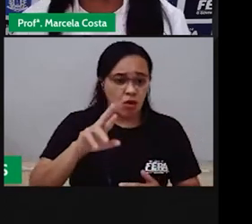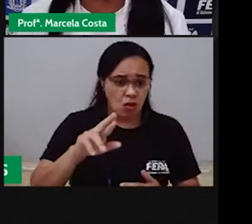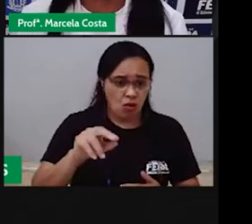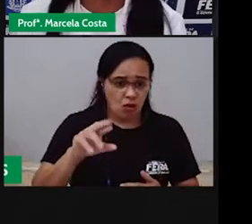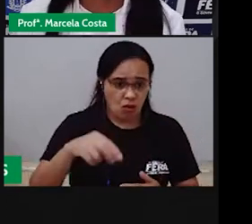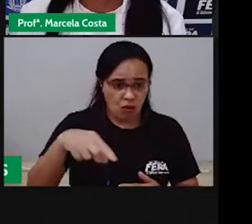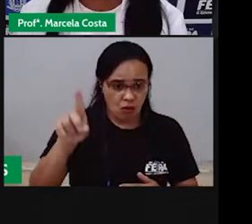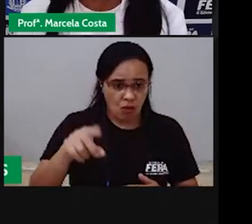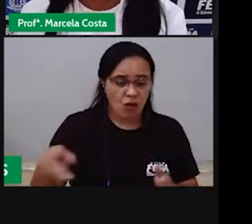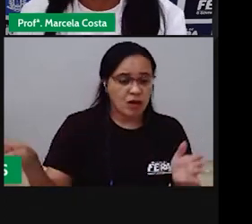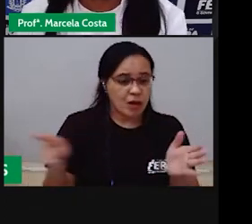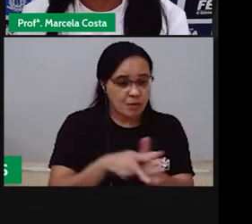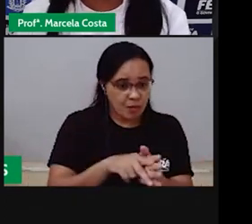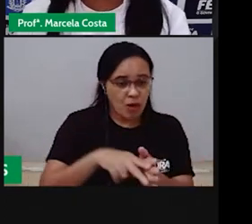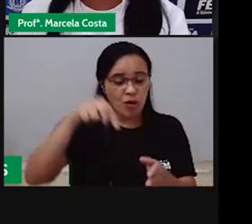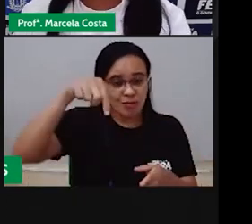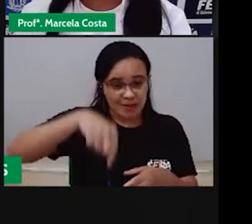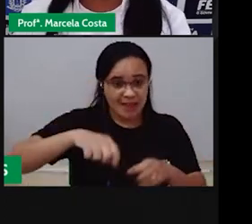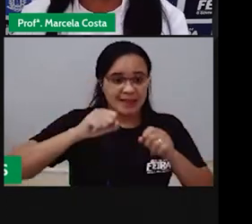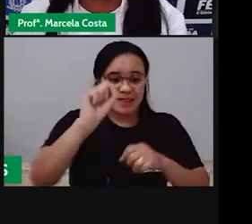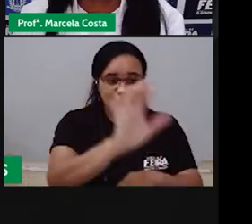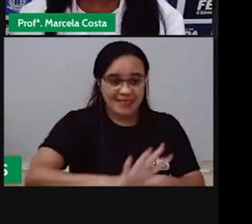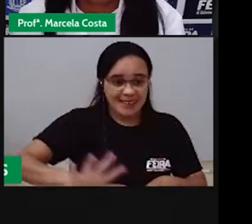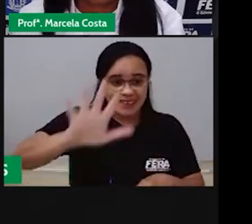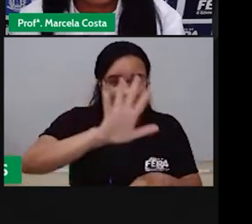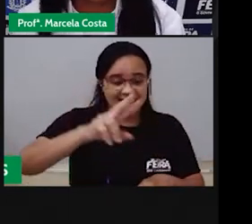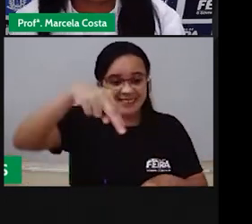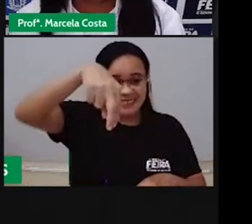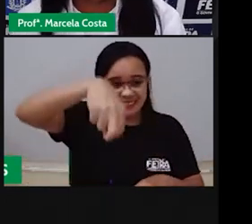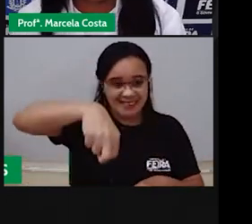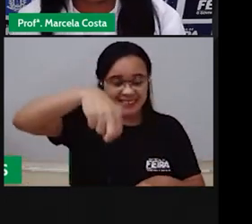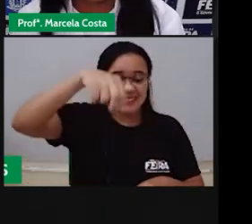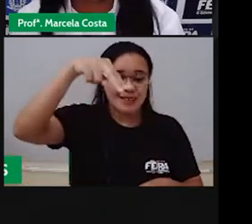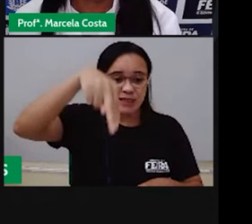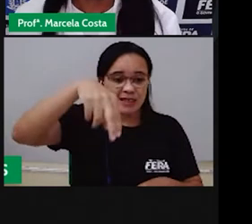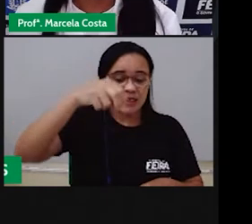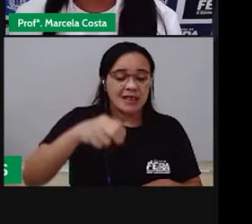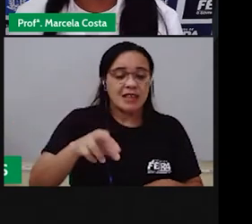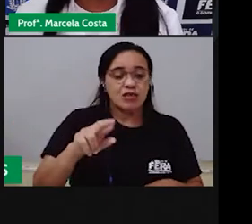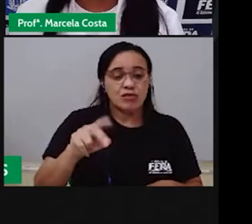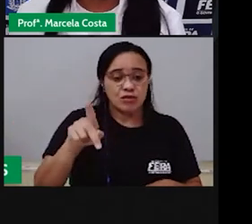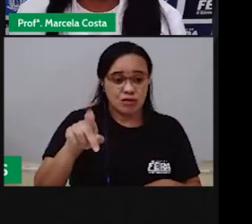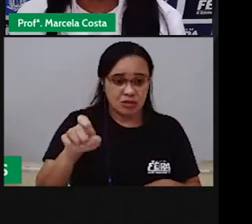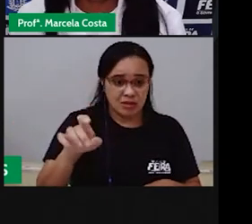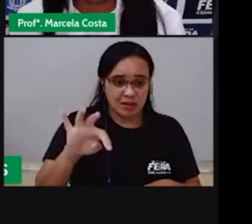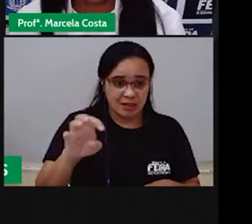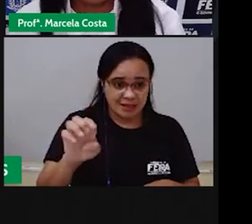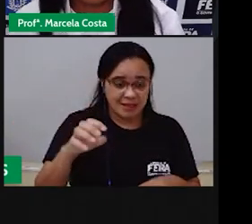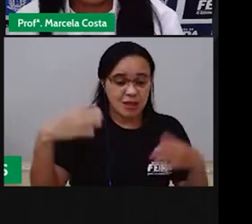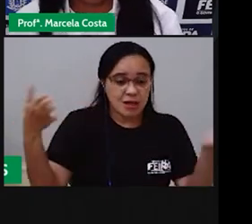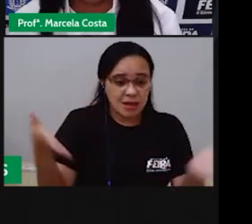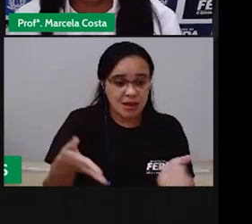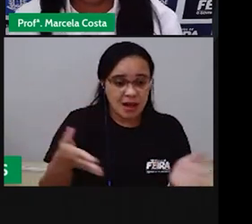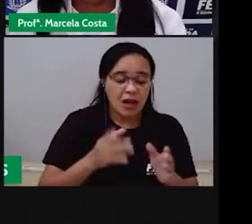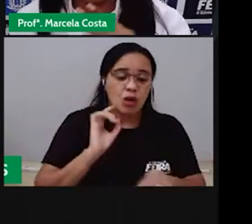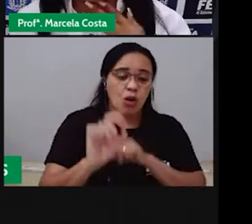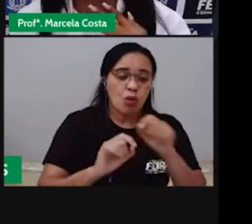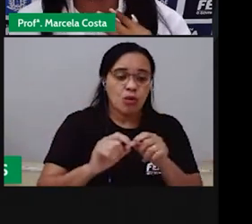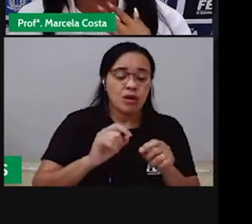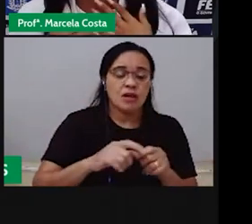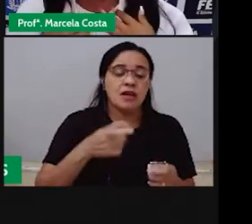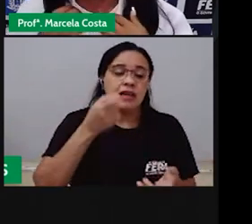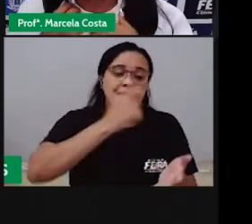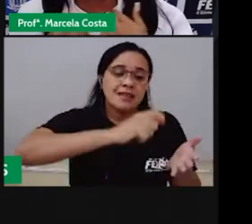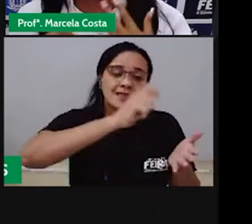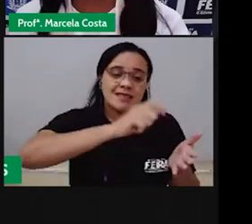região Nordeste, vimos uma apresentação dessa dança, agora a gente vai escrever uma